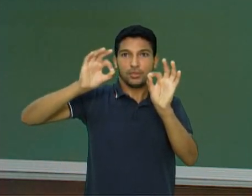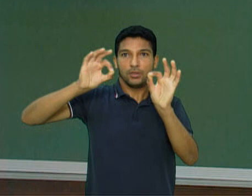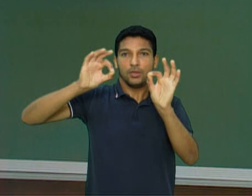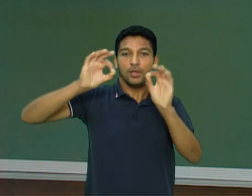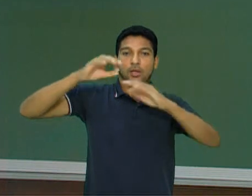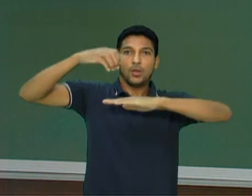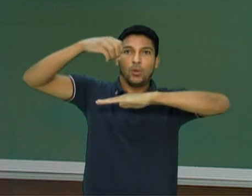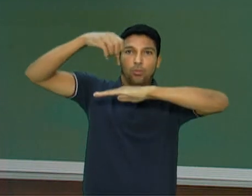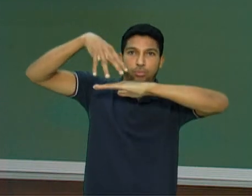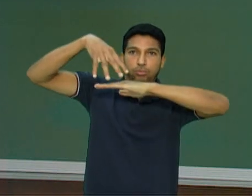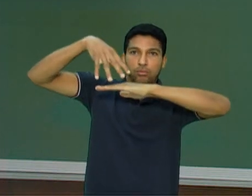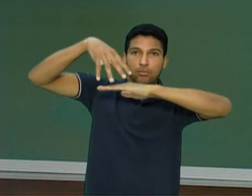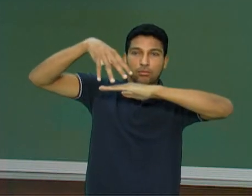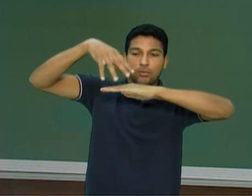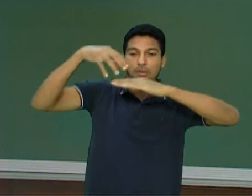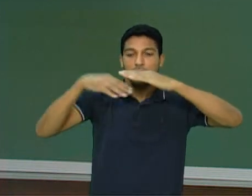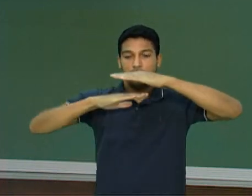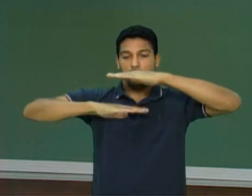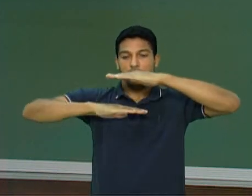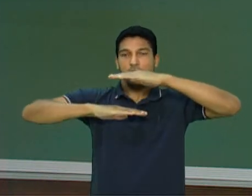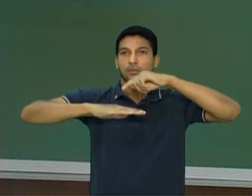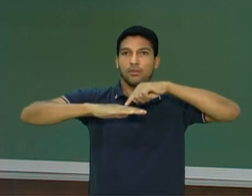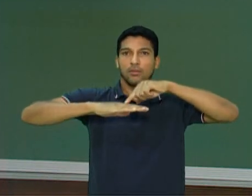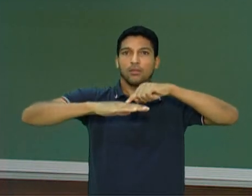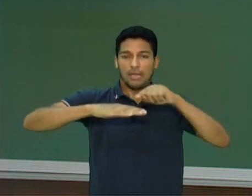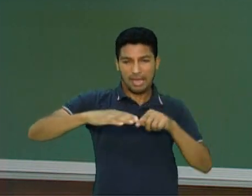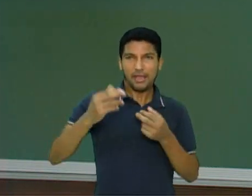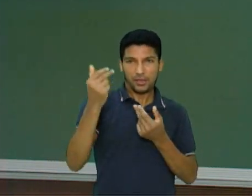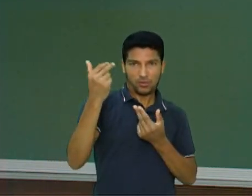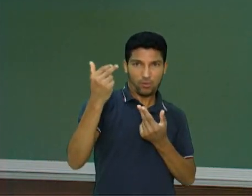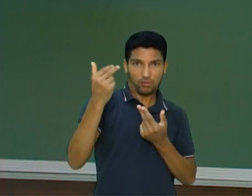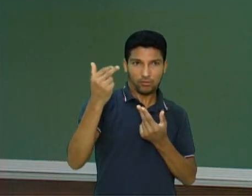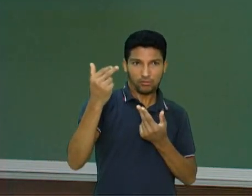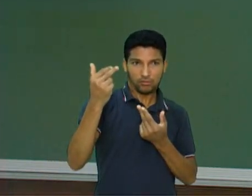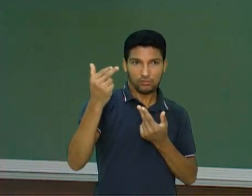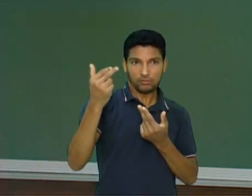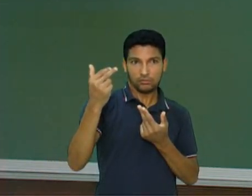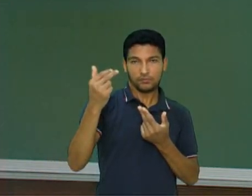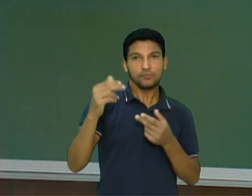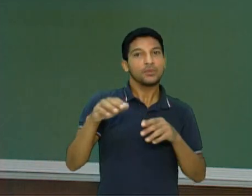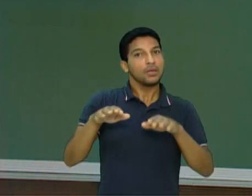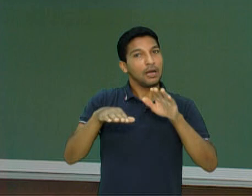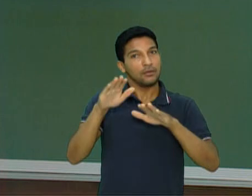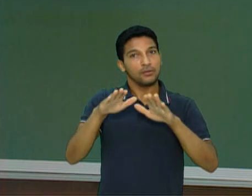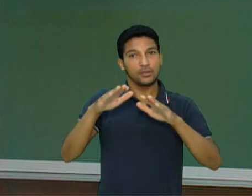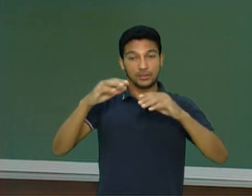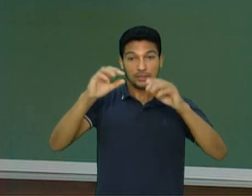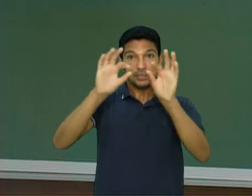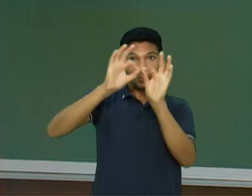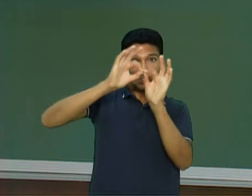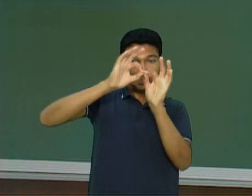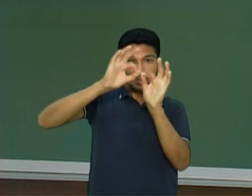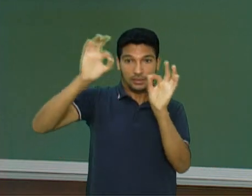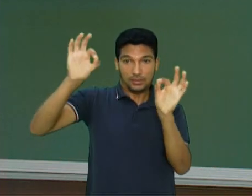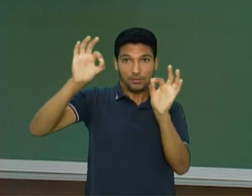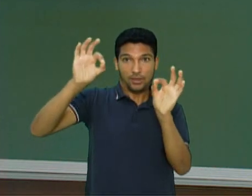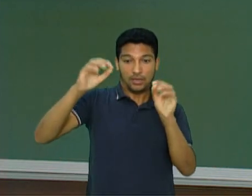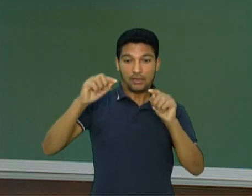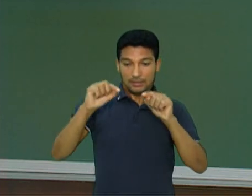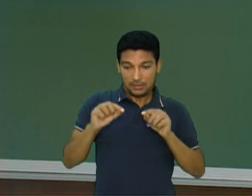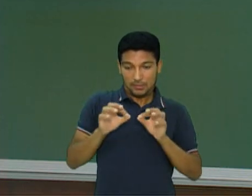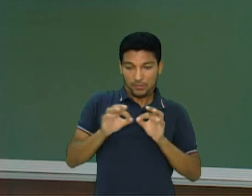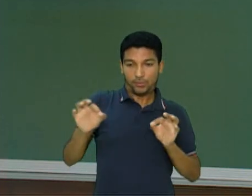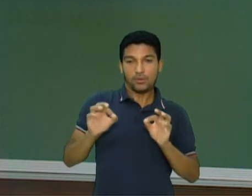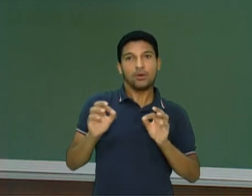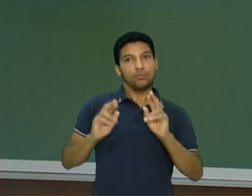segmento que a gente tem ali, né, dependendo da posição dele, pode ser que aqui não seja um segmento de reta. Olha só,